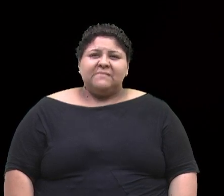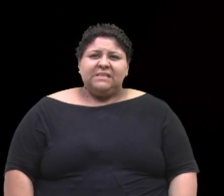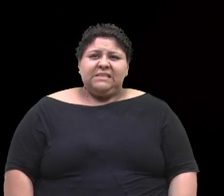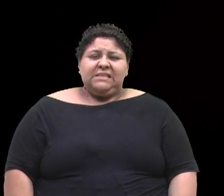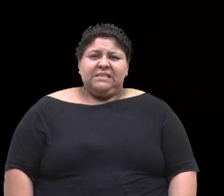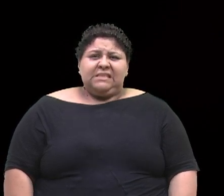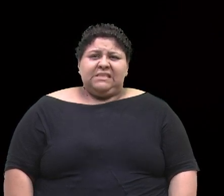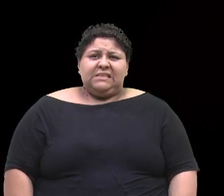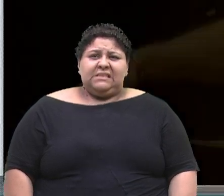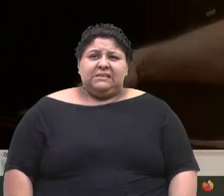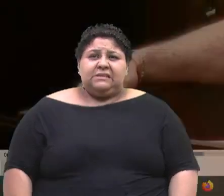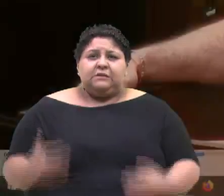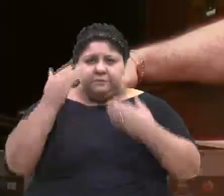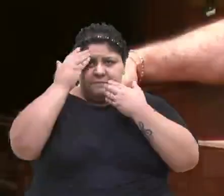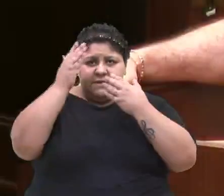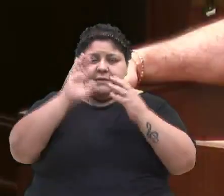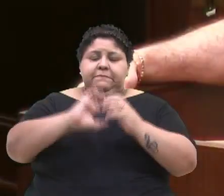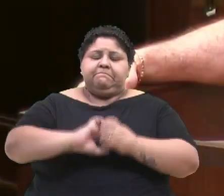Pode ir? Obrigado.